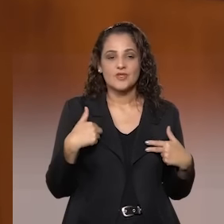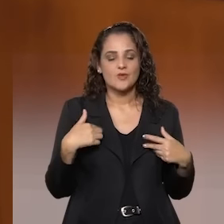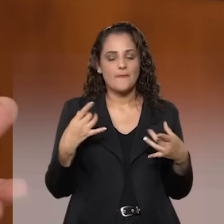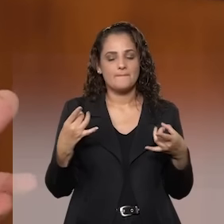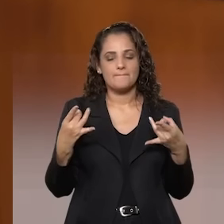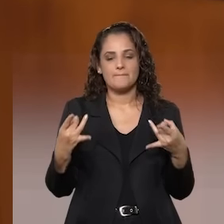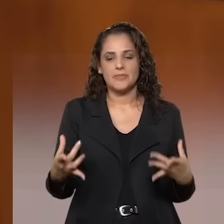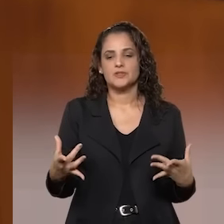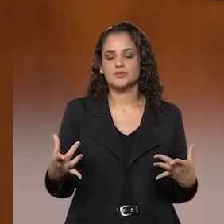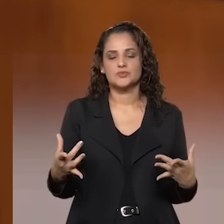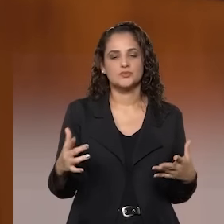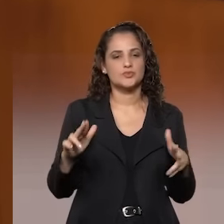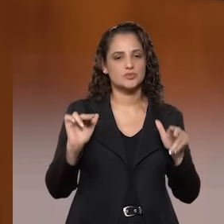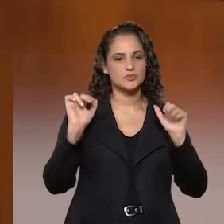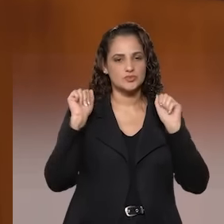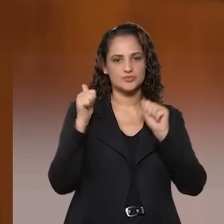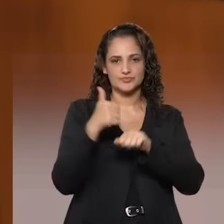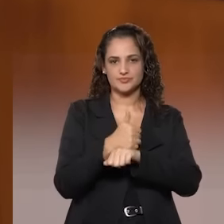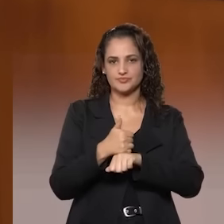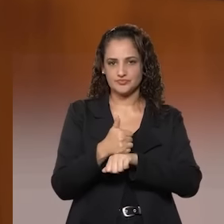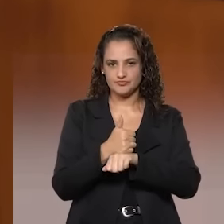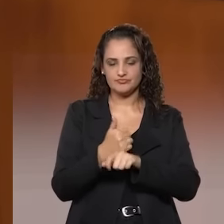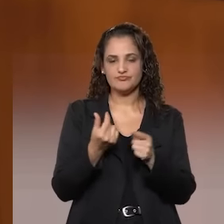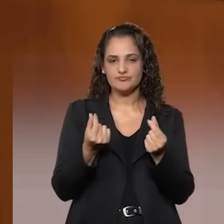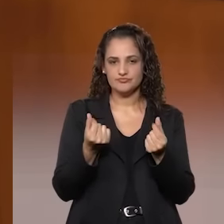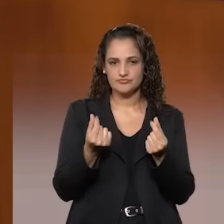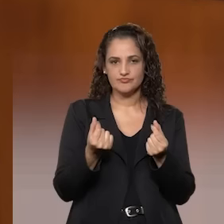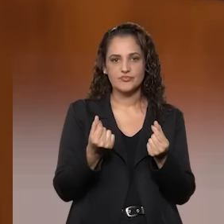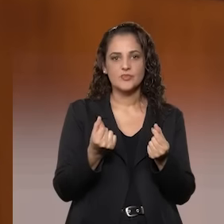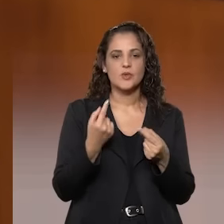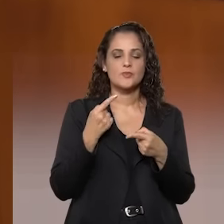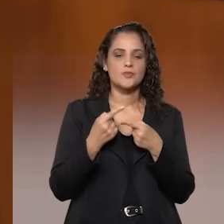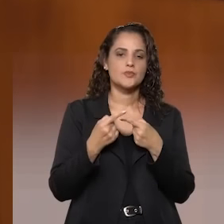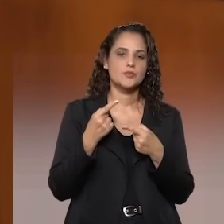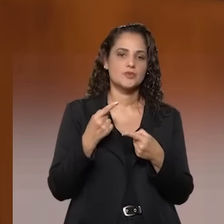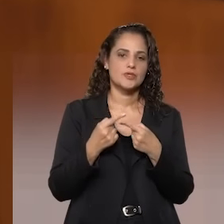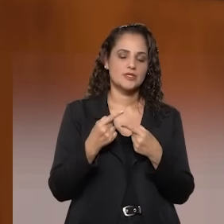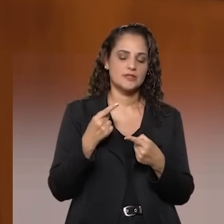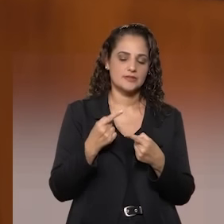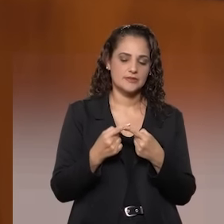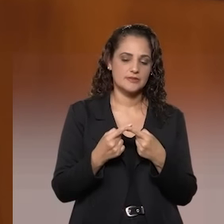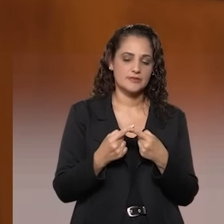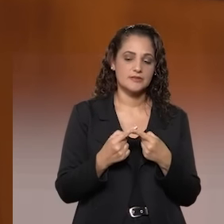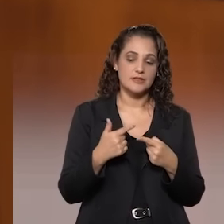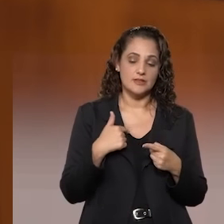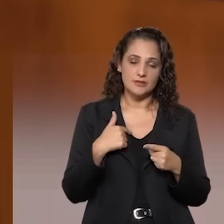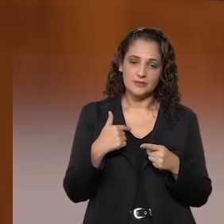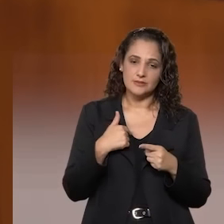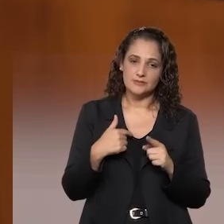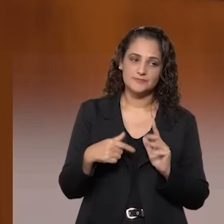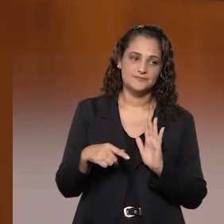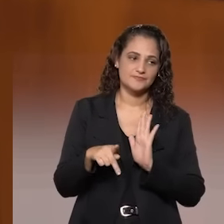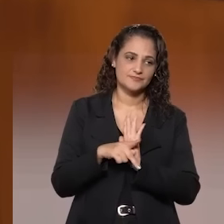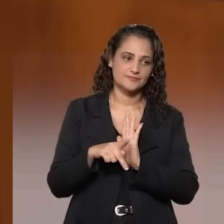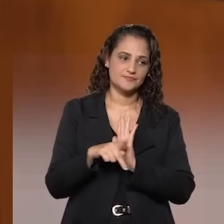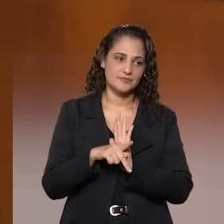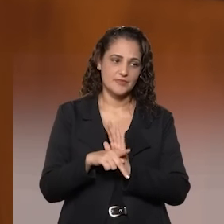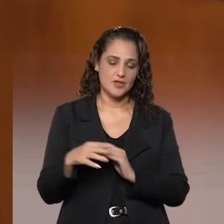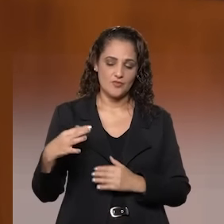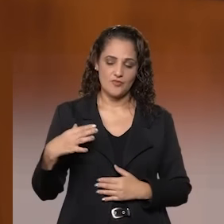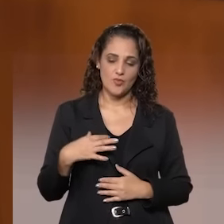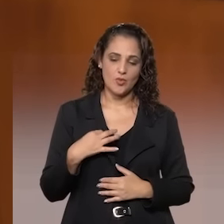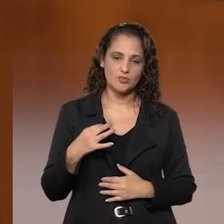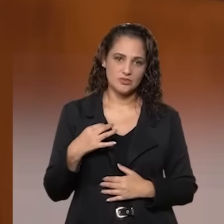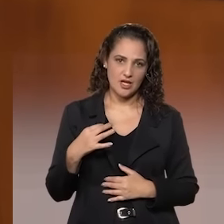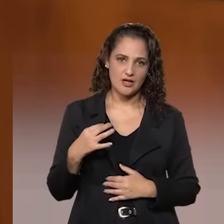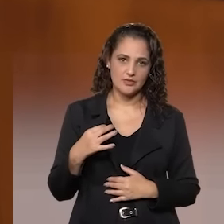porque eu me eu me patrocino no voluntariado né mas o voluntariado para mim foi assim uma uma grande